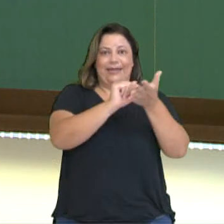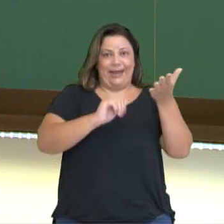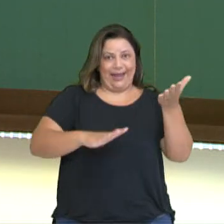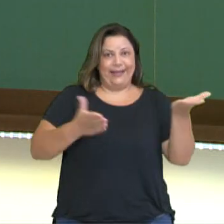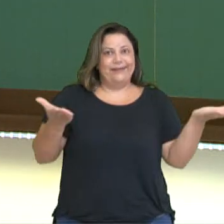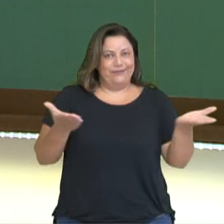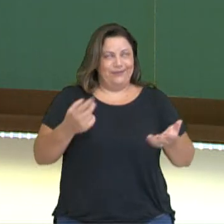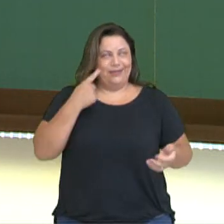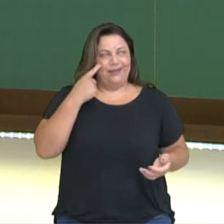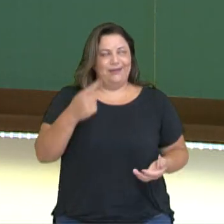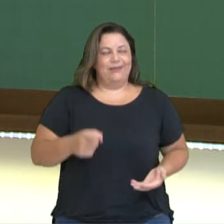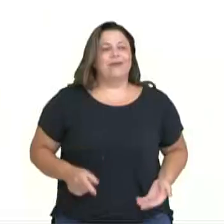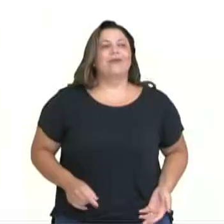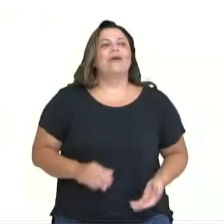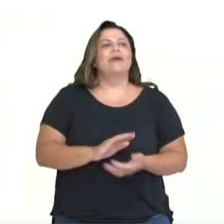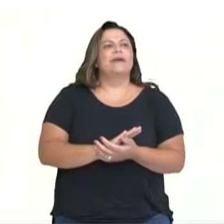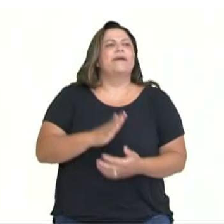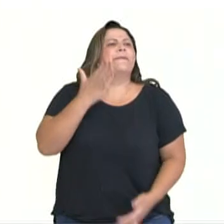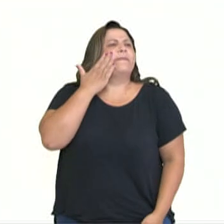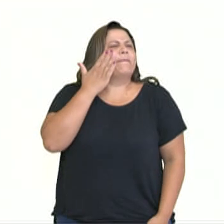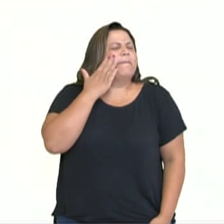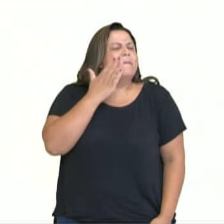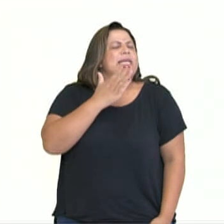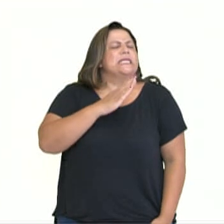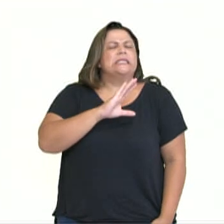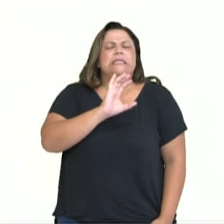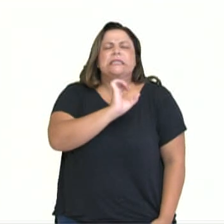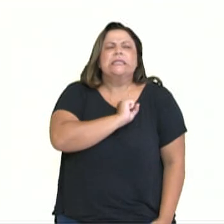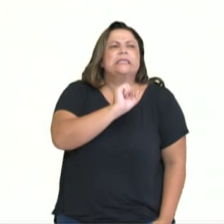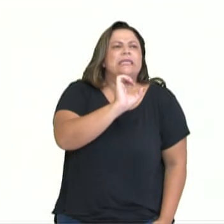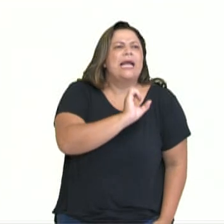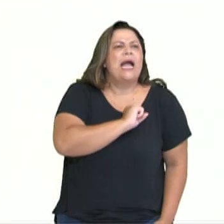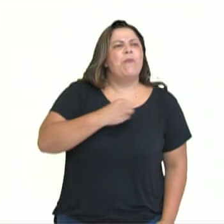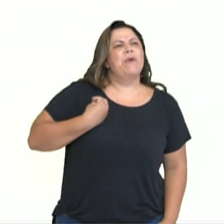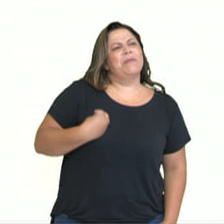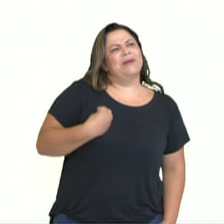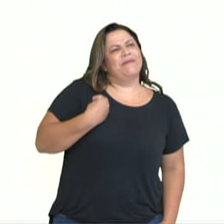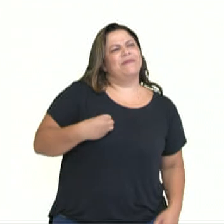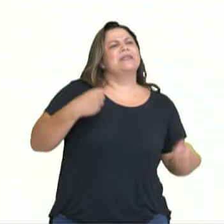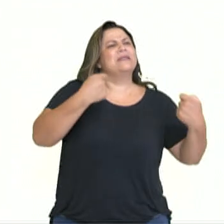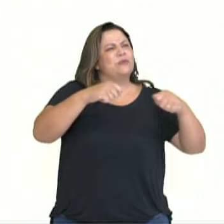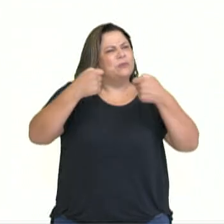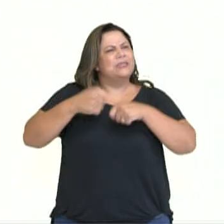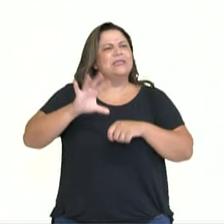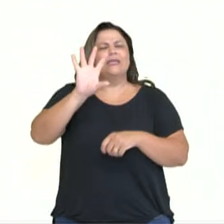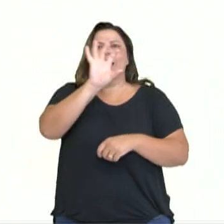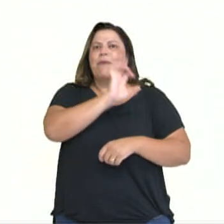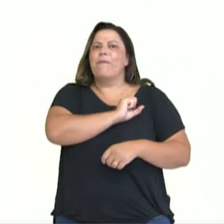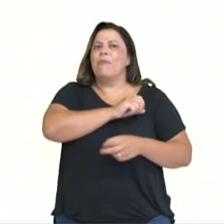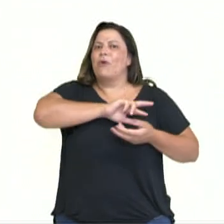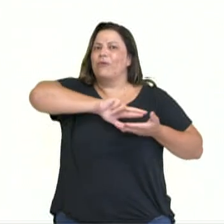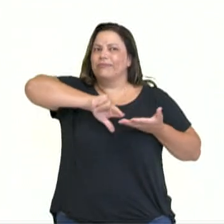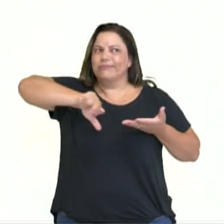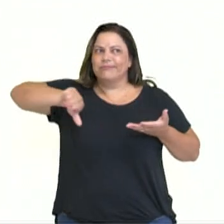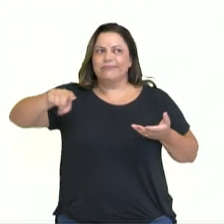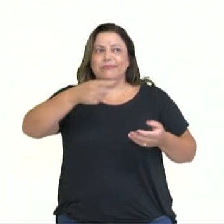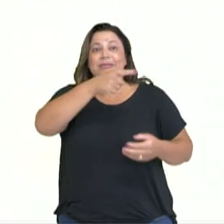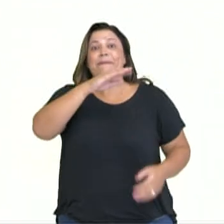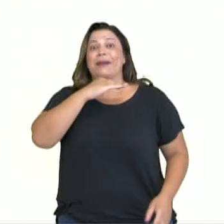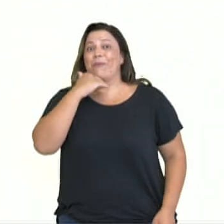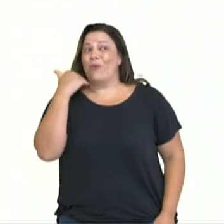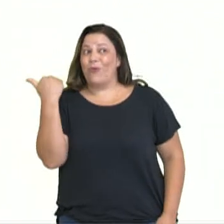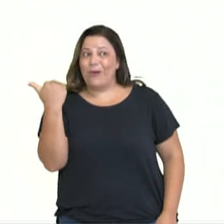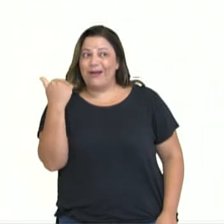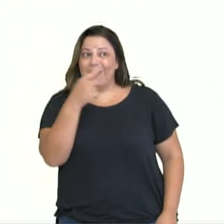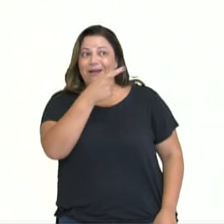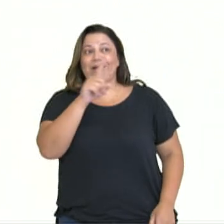Atividade. Olha lá. Eu bem sei, meu amor, que para viver são precisos amores. Para morrer, não são precisos sonhos para